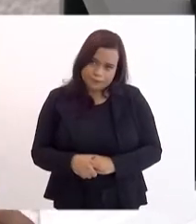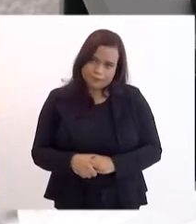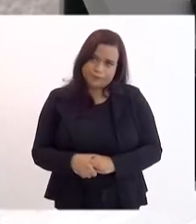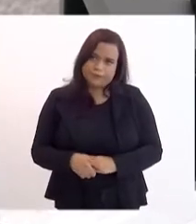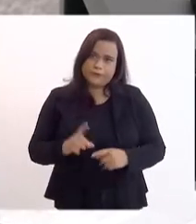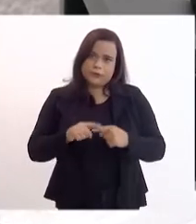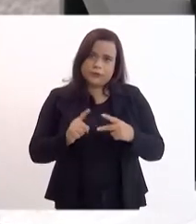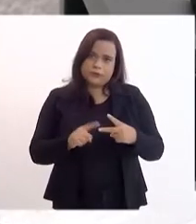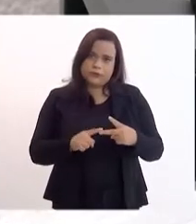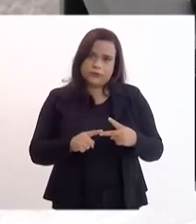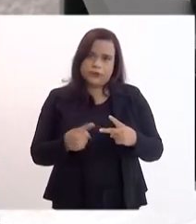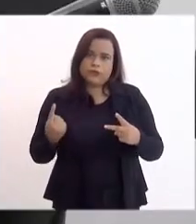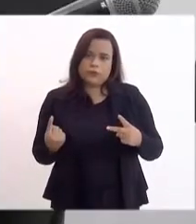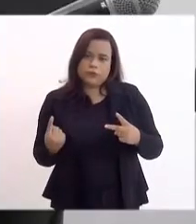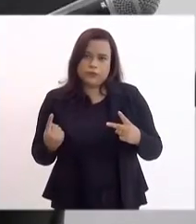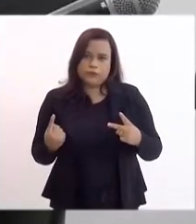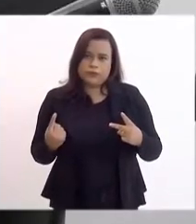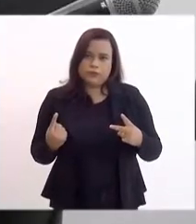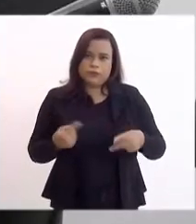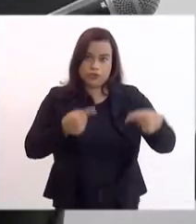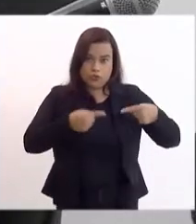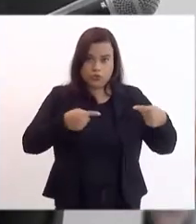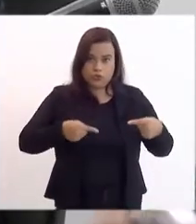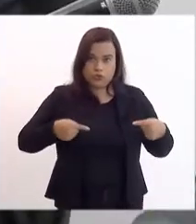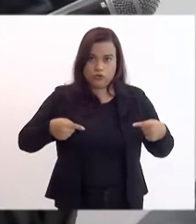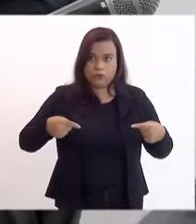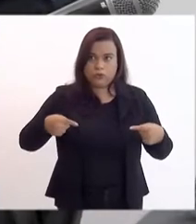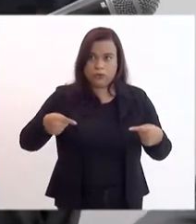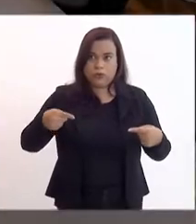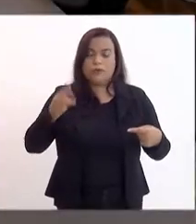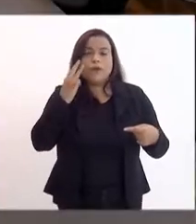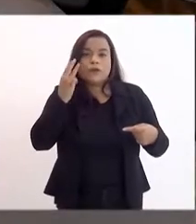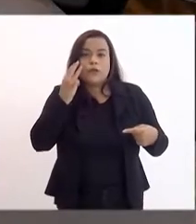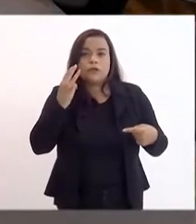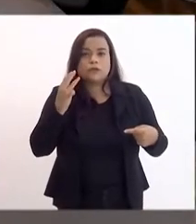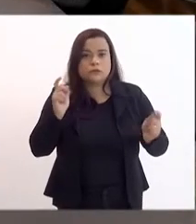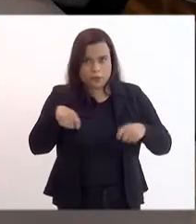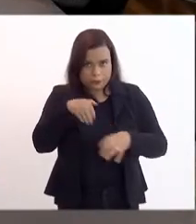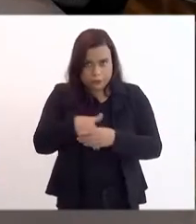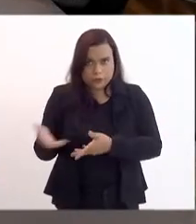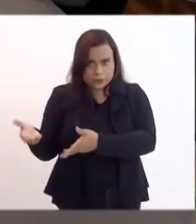são. O deputado Valdec para discutir, se puder, já faz o voto. Então,